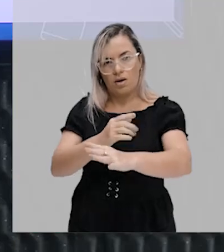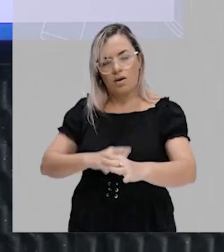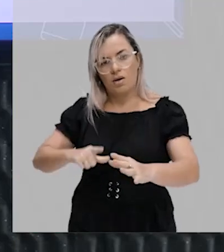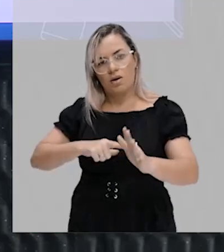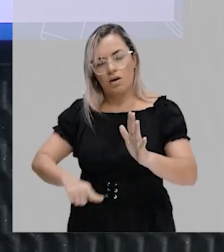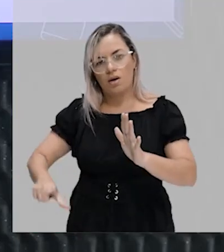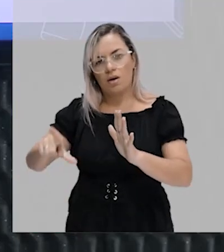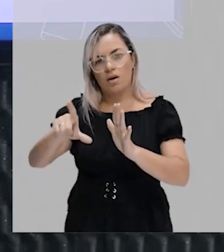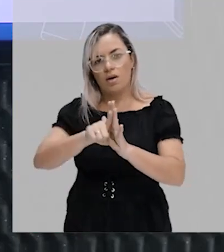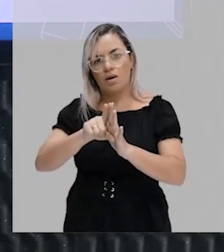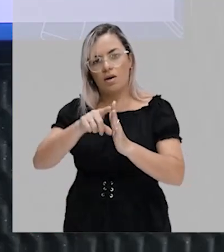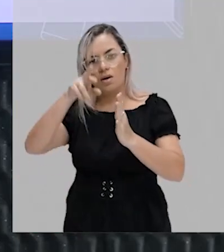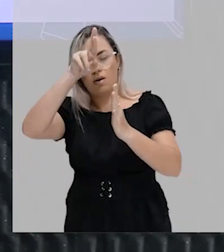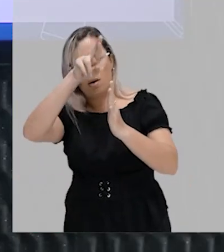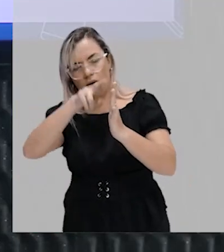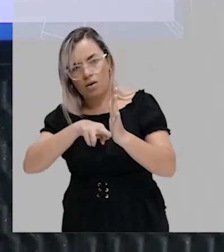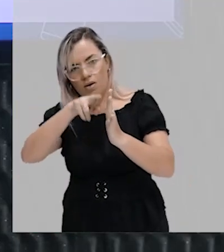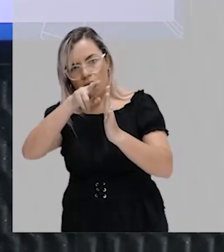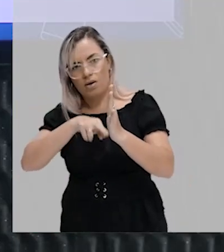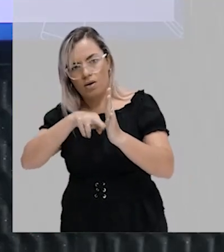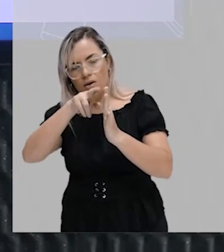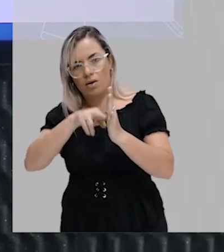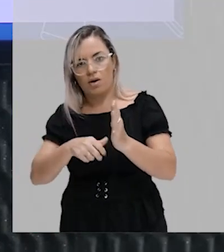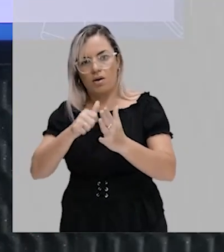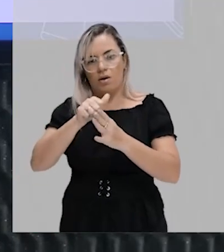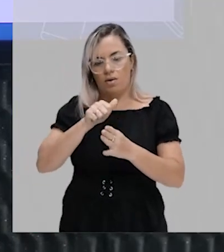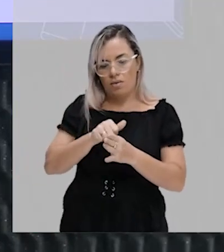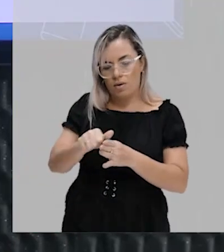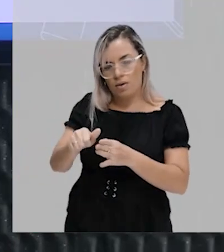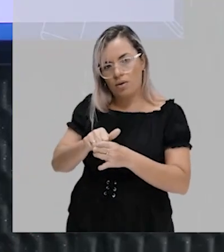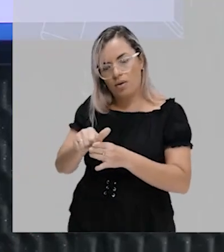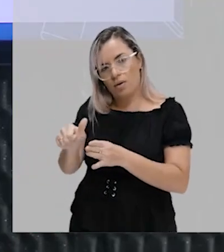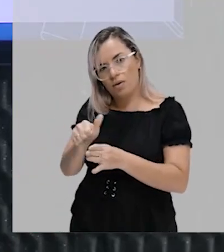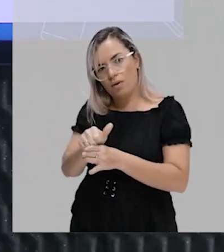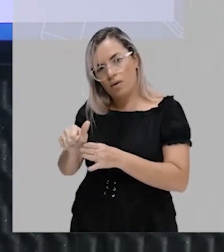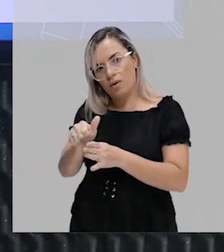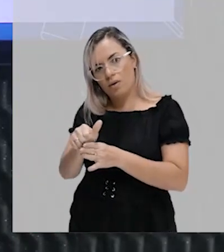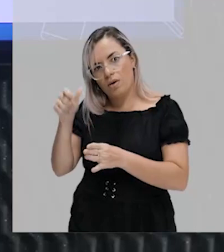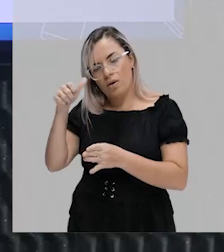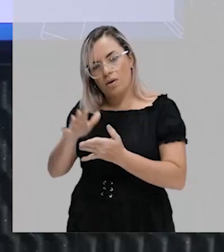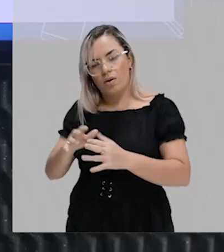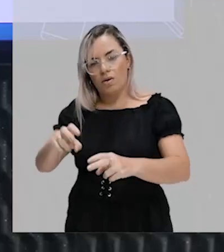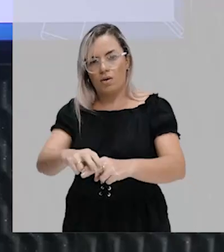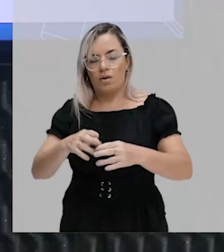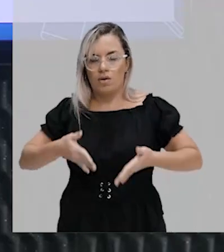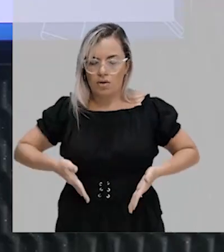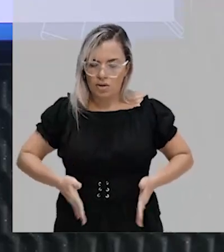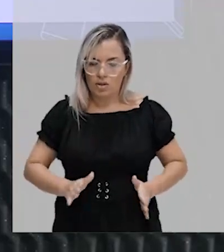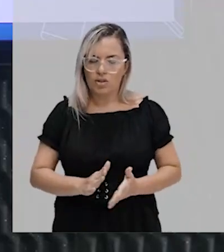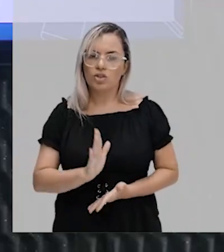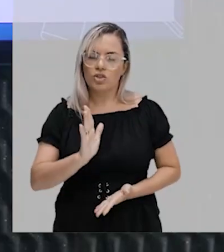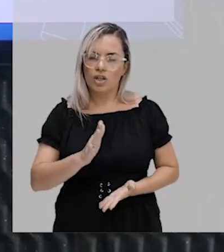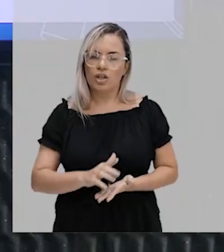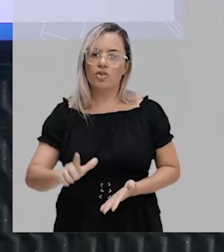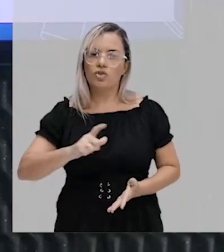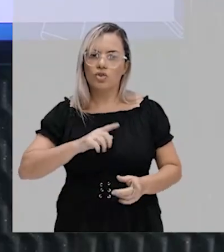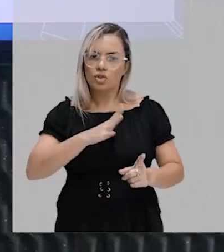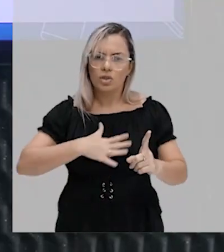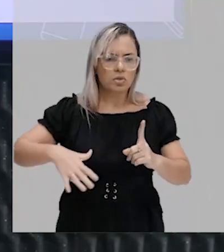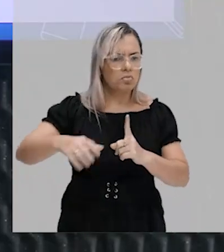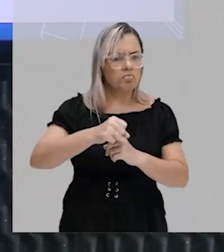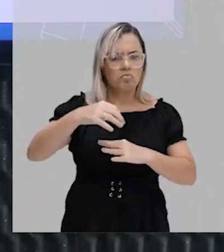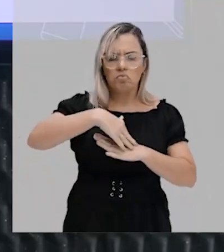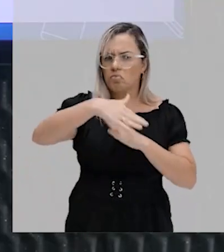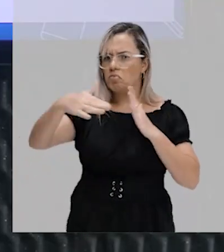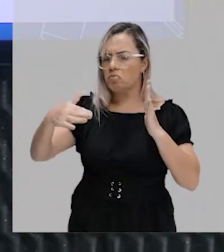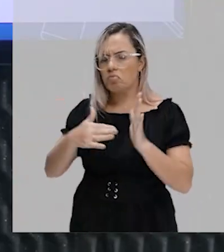leis, as suas regras, a sua moralidade. Então, quando a gente nasceu, a sociedade já tinha tudo isso.